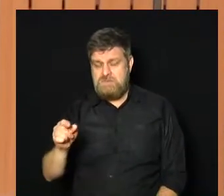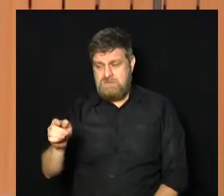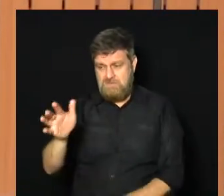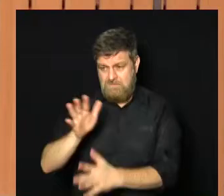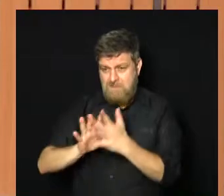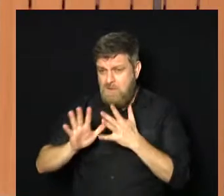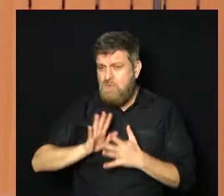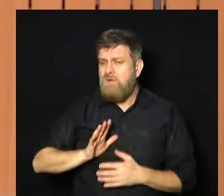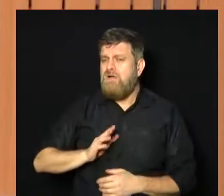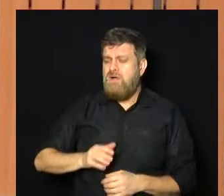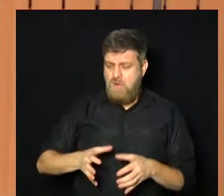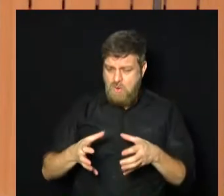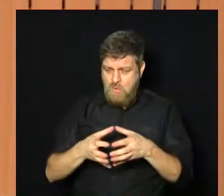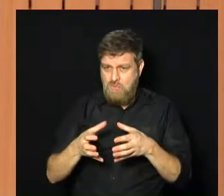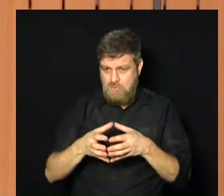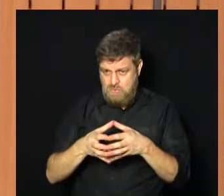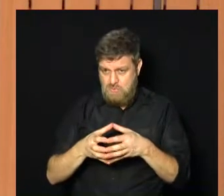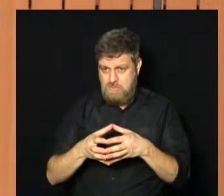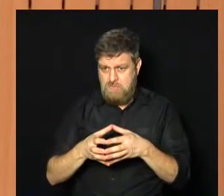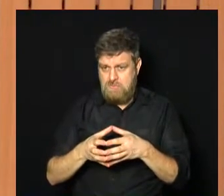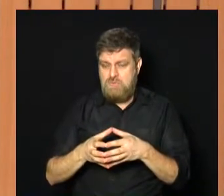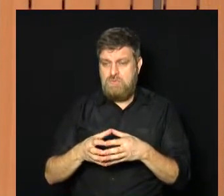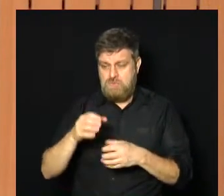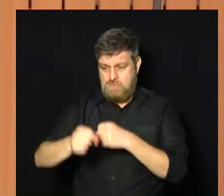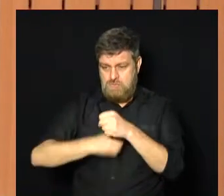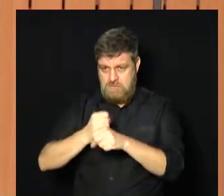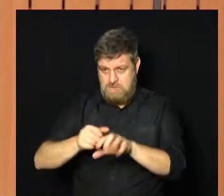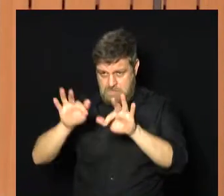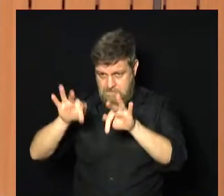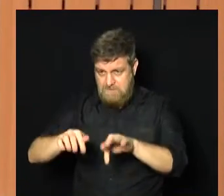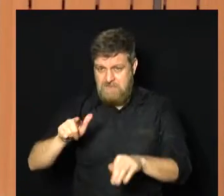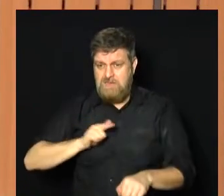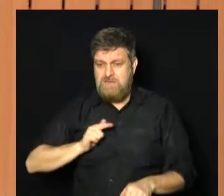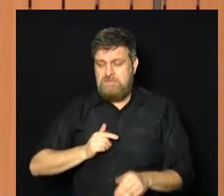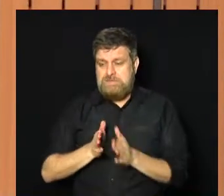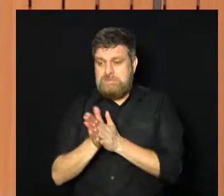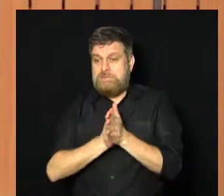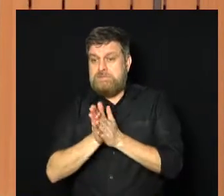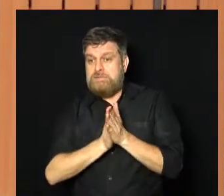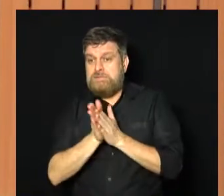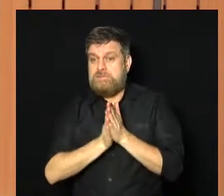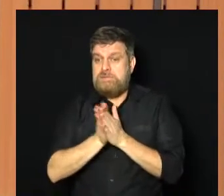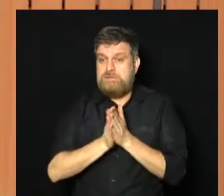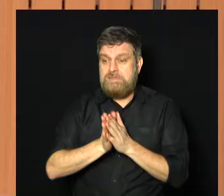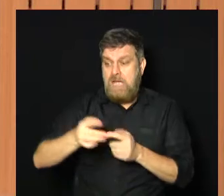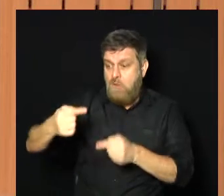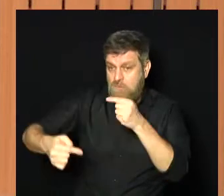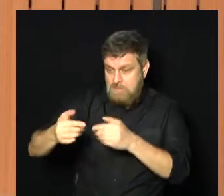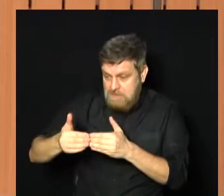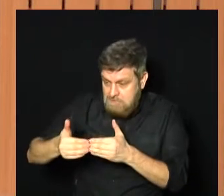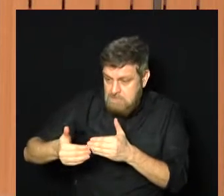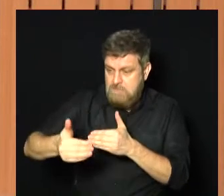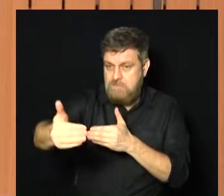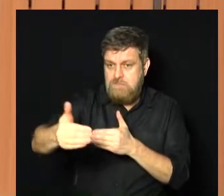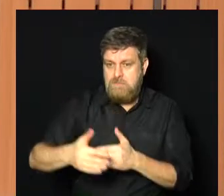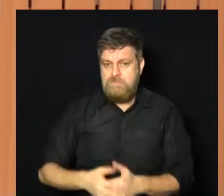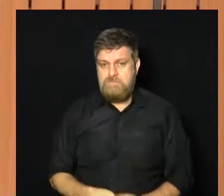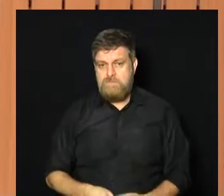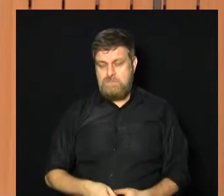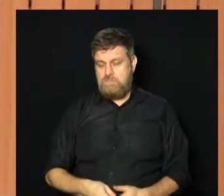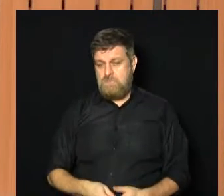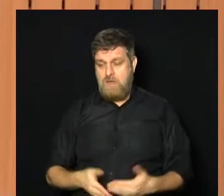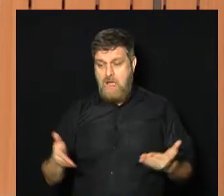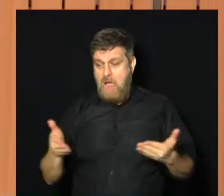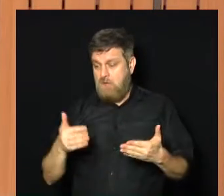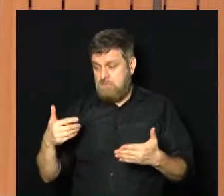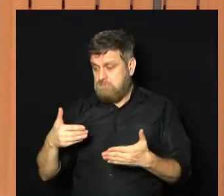a comissão foi recebida no final do ano, houve uma expectativa de continuidade do debate e até o presente